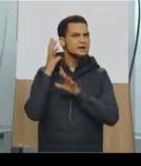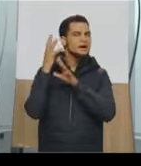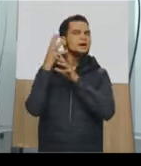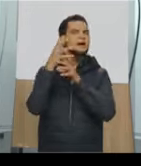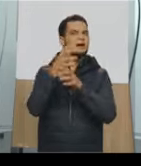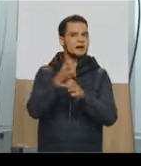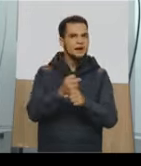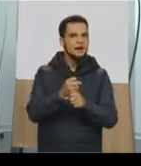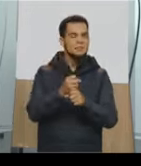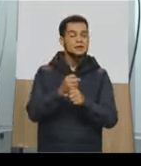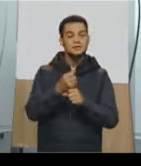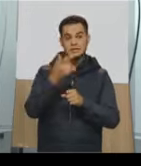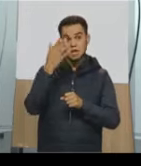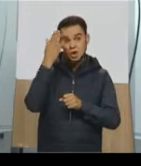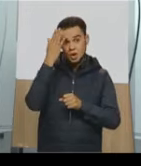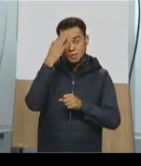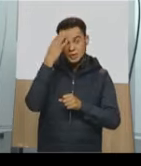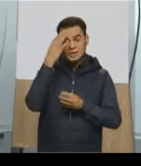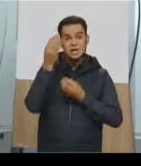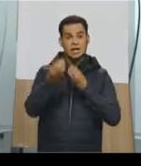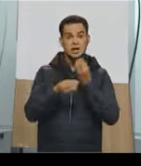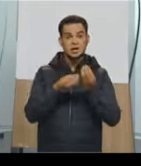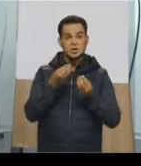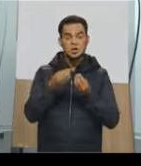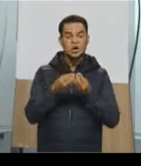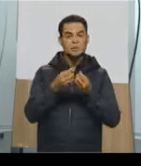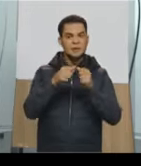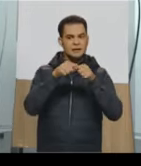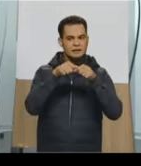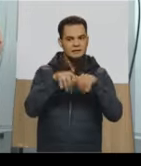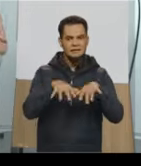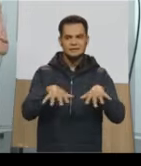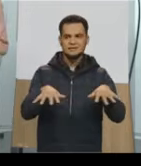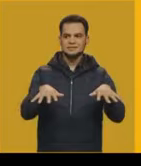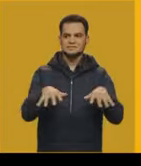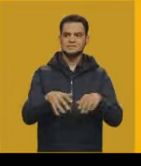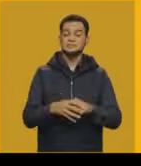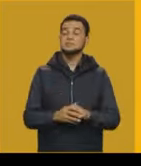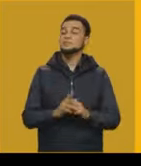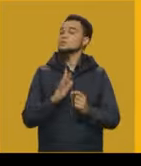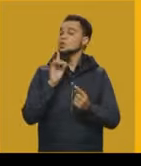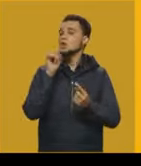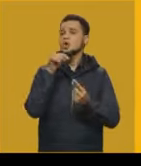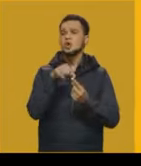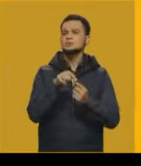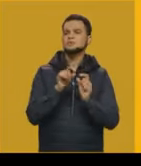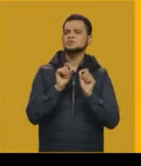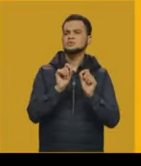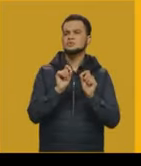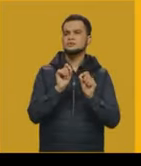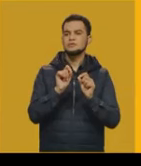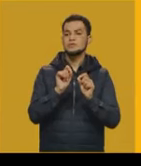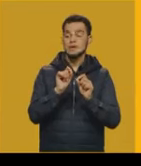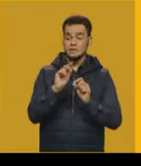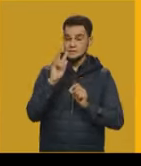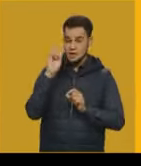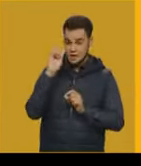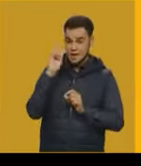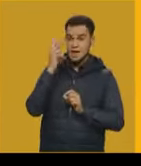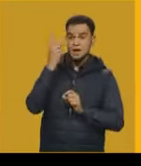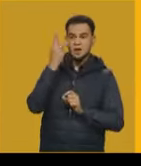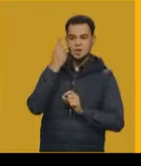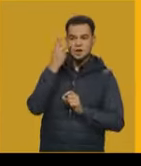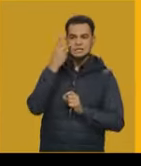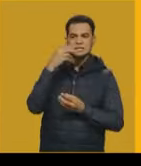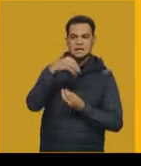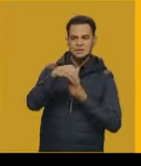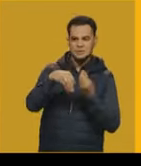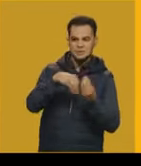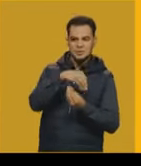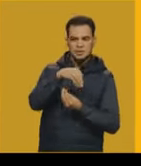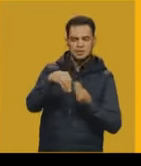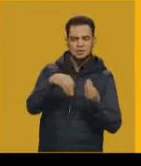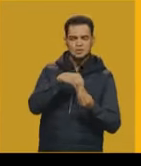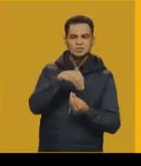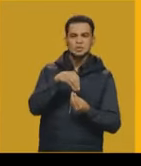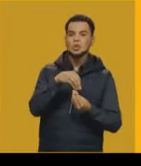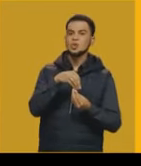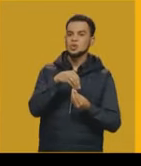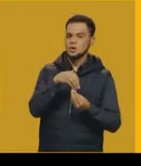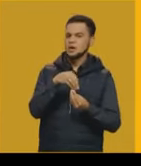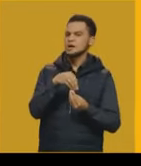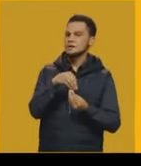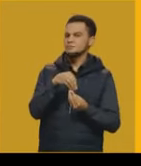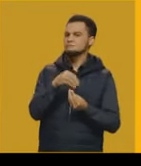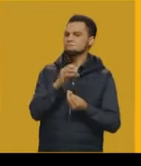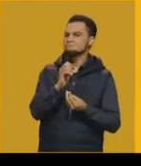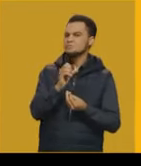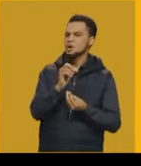de ramificações. Bom, os objetivos dessa aula será reconhecer as substâncias orgânicas e entender